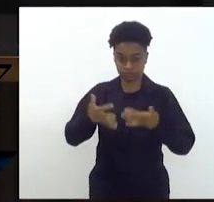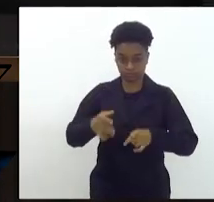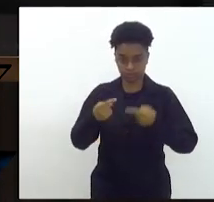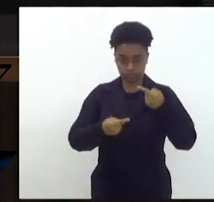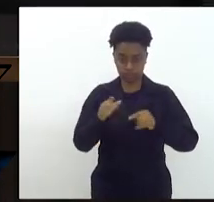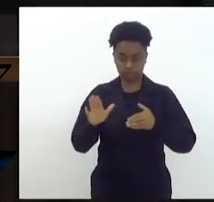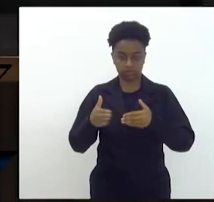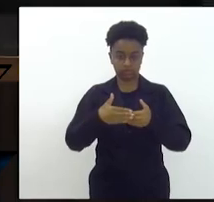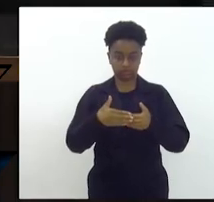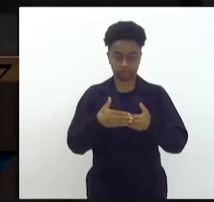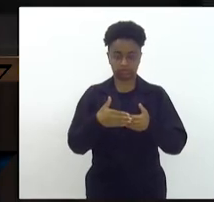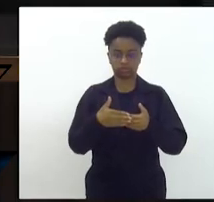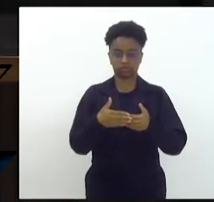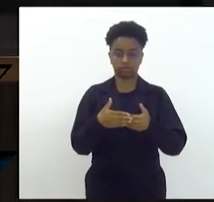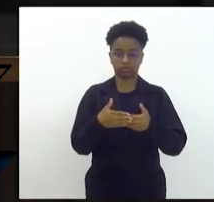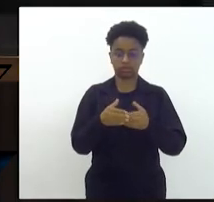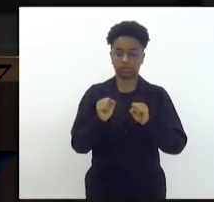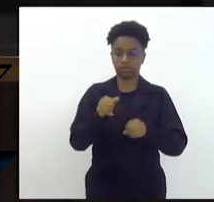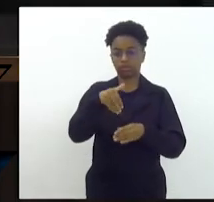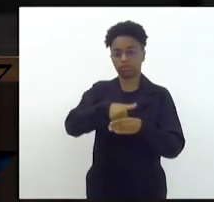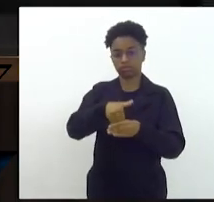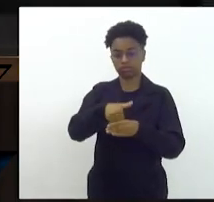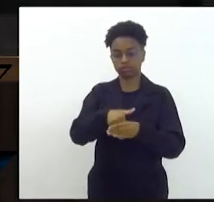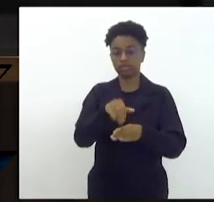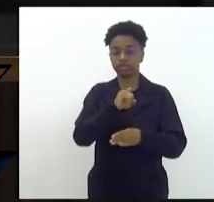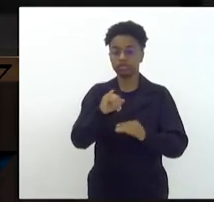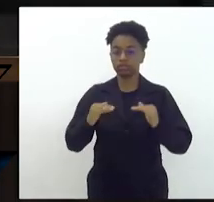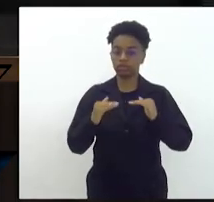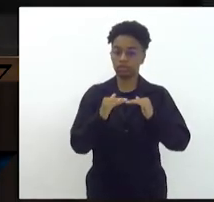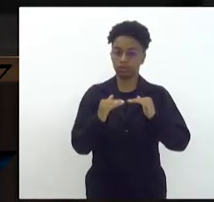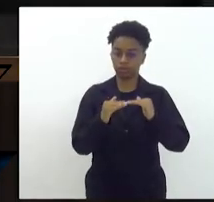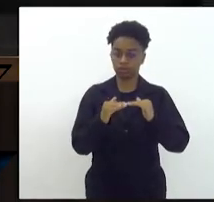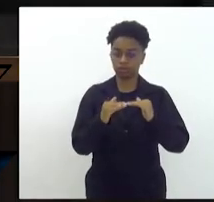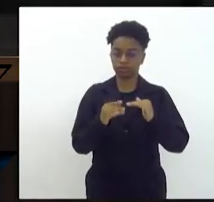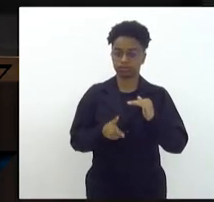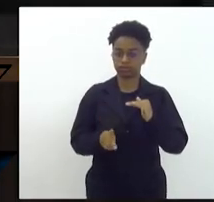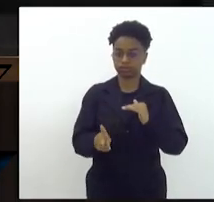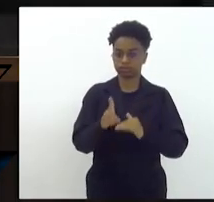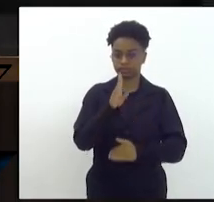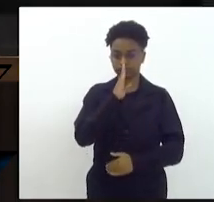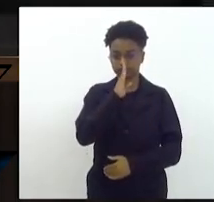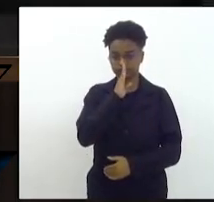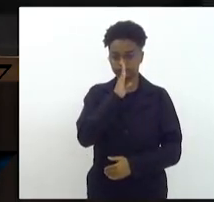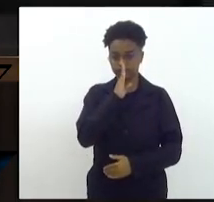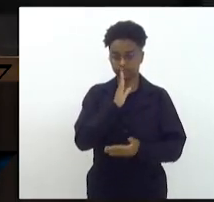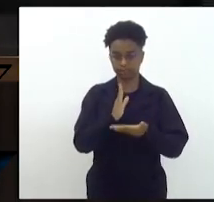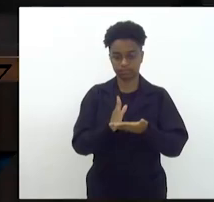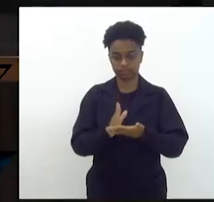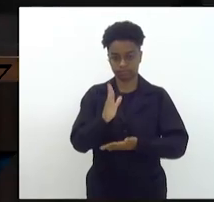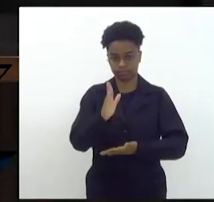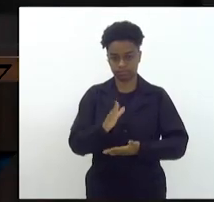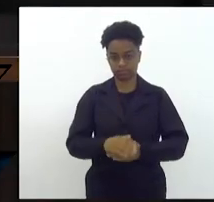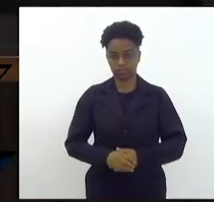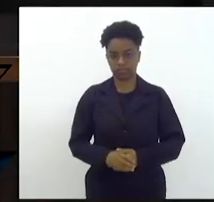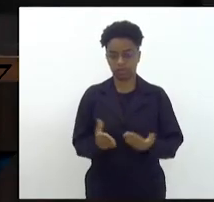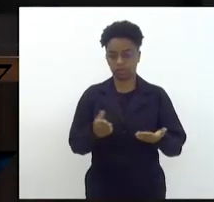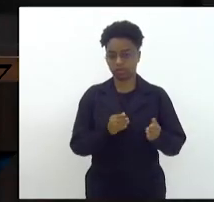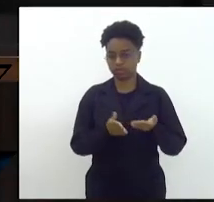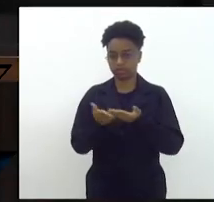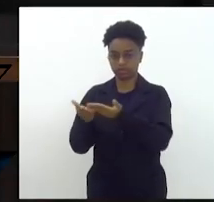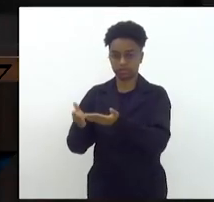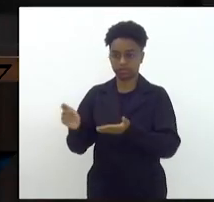discutir encerrado a discussão em votação senhores que aprovam permaneça Como estão aprovado vai